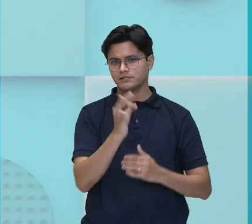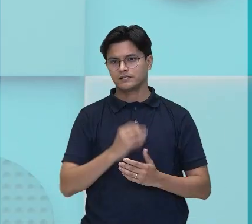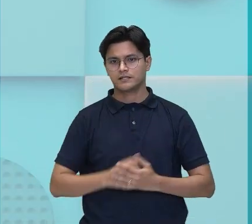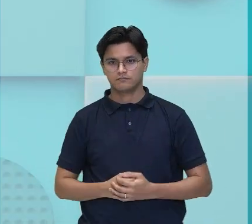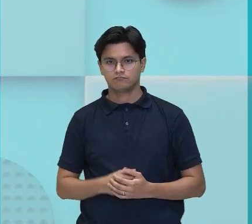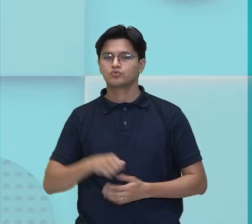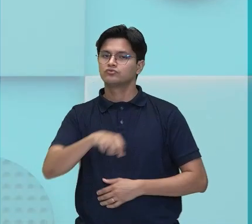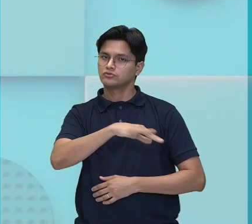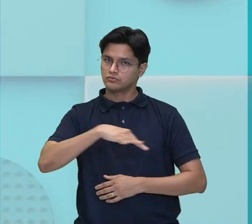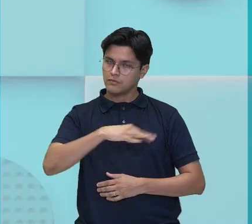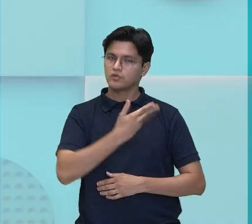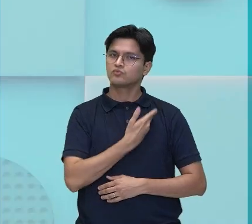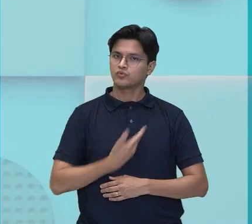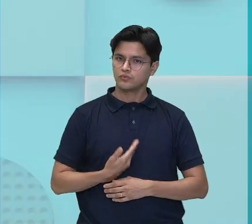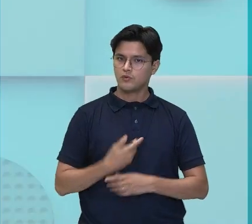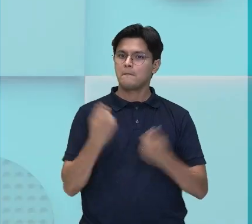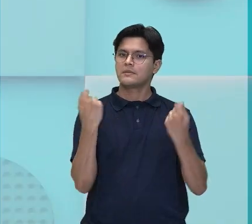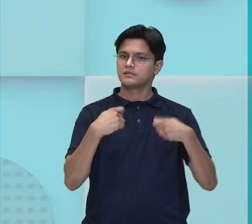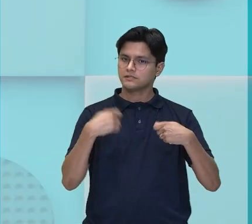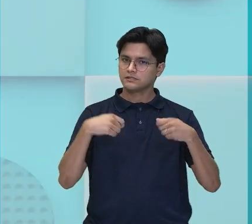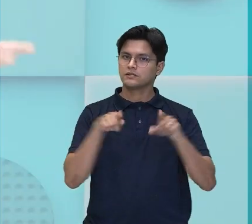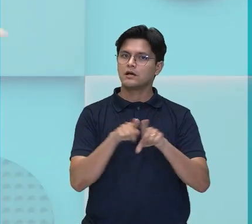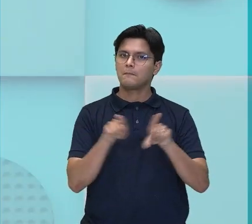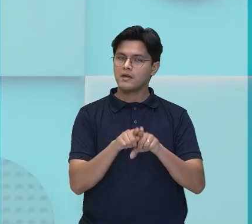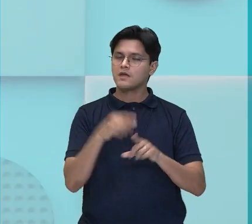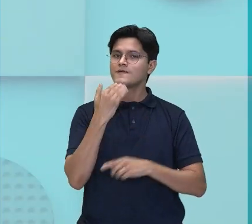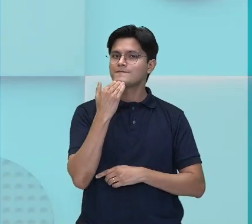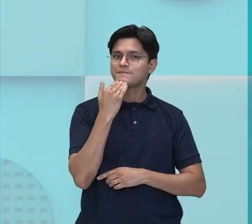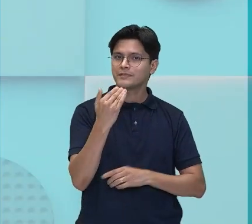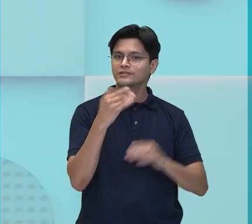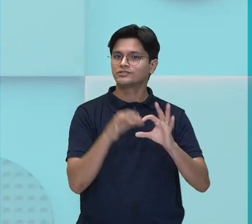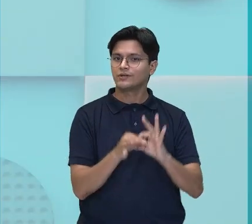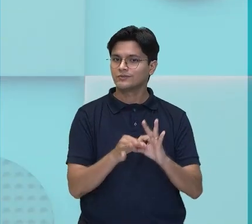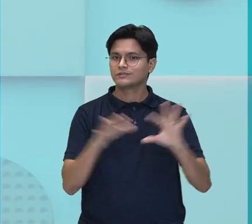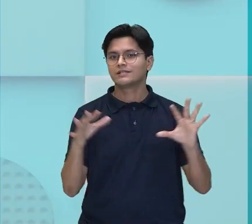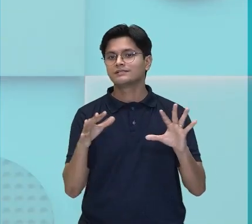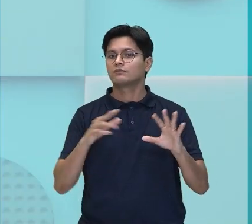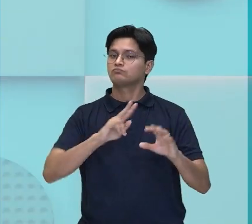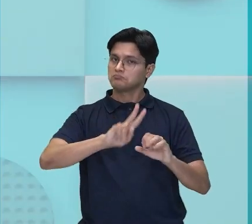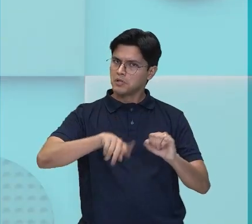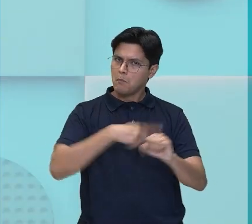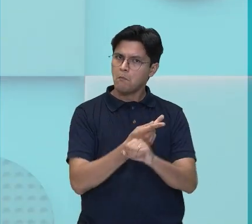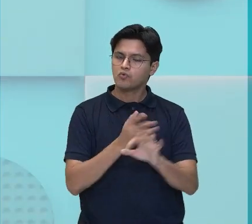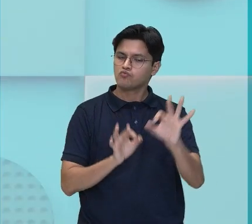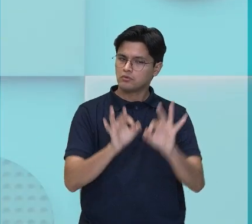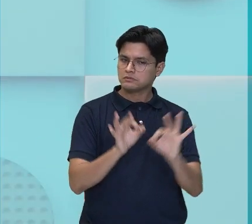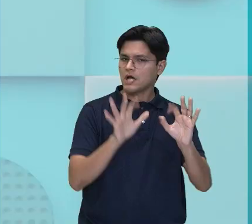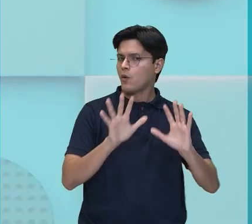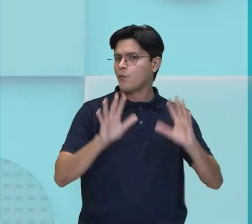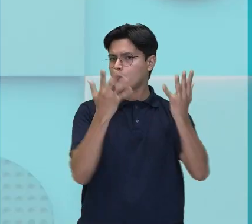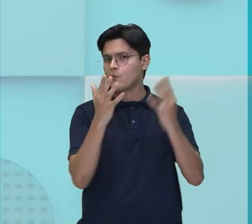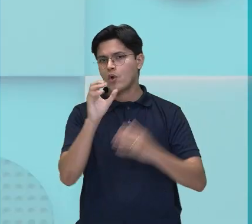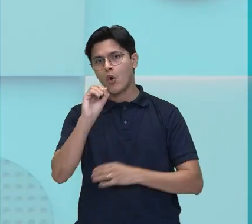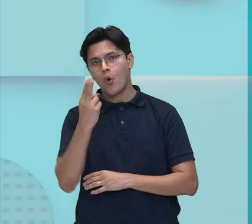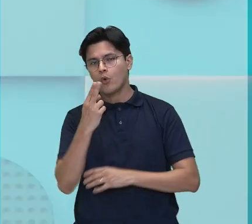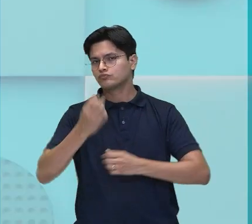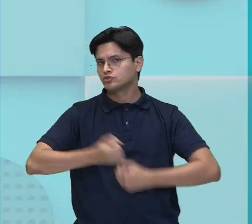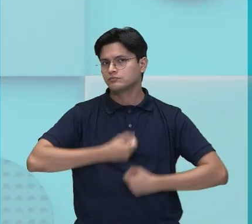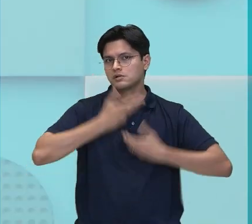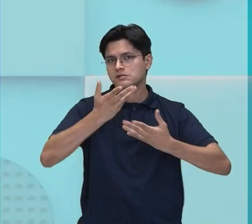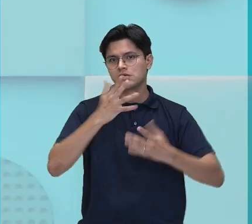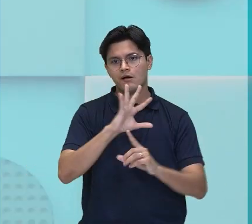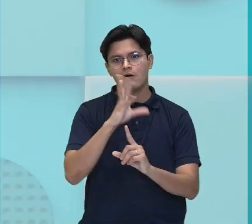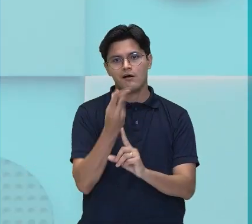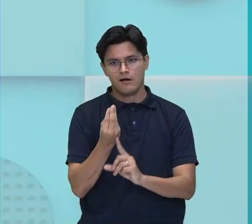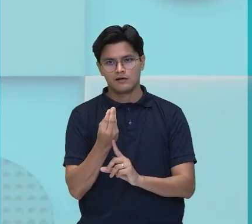pedir autorização. A mesma coisa acontece quando a gente quer expressar na nossa arte, né? No nosso lado artístico. Tem que pedir